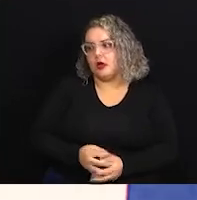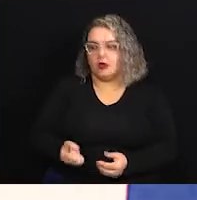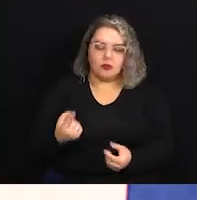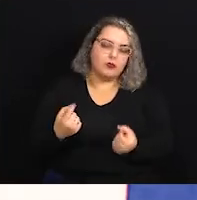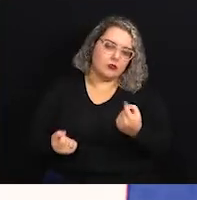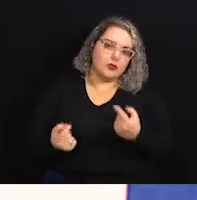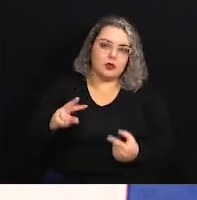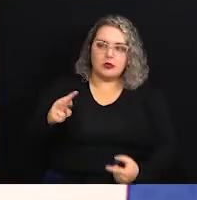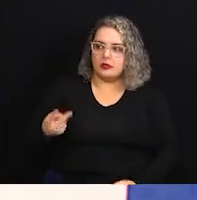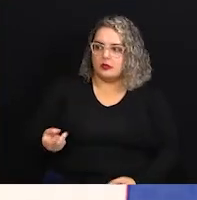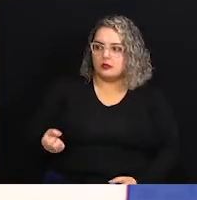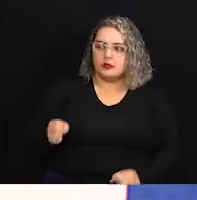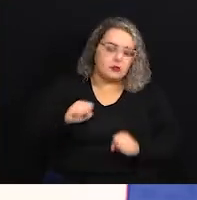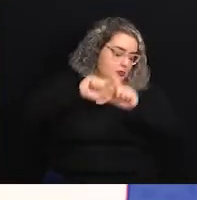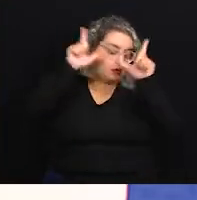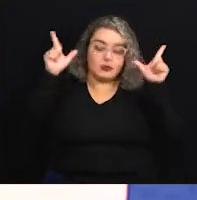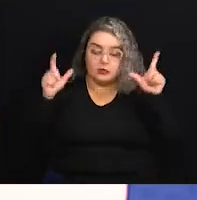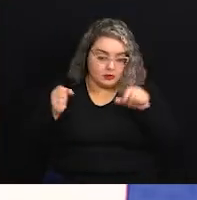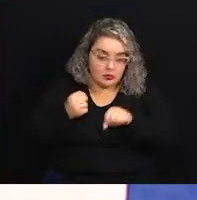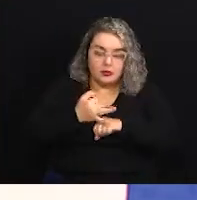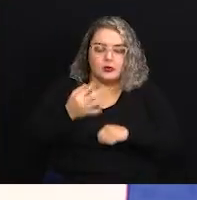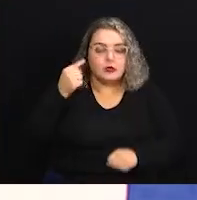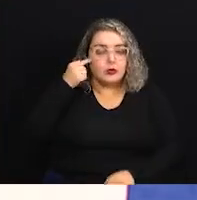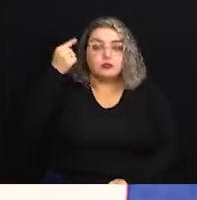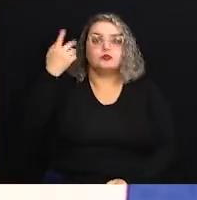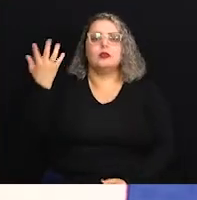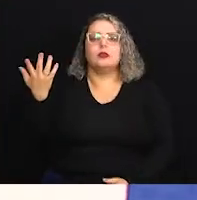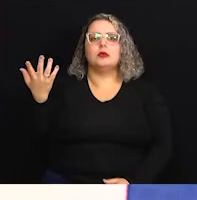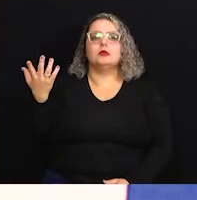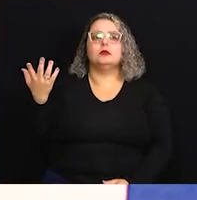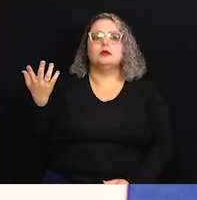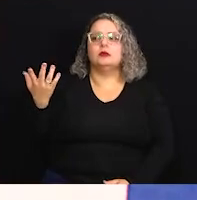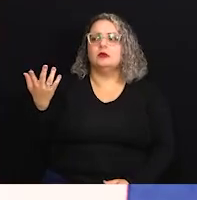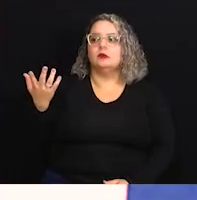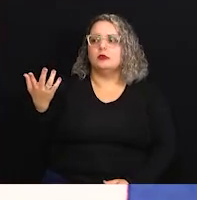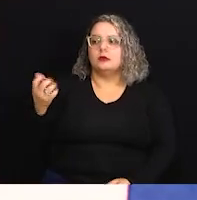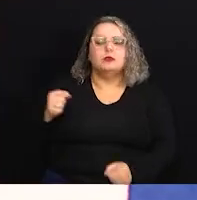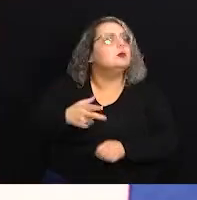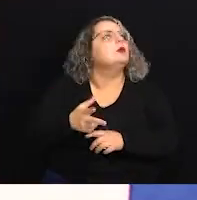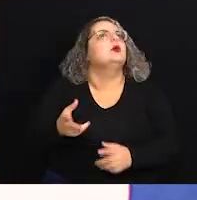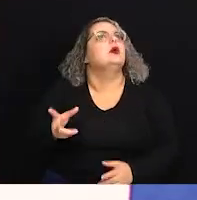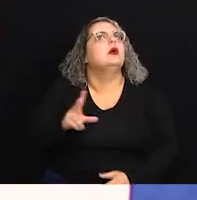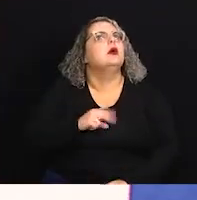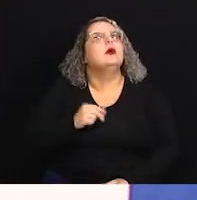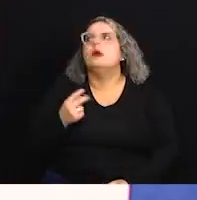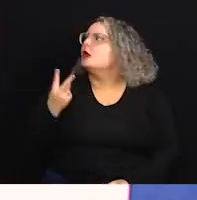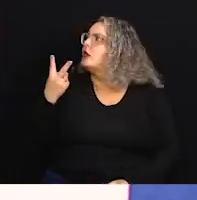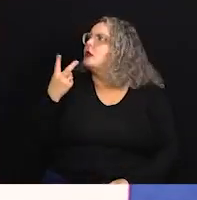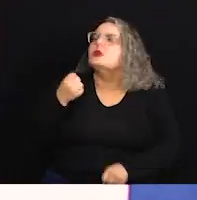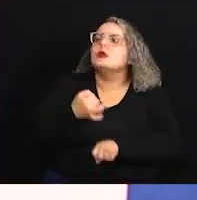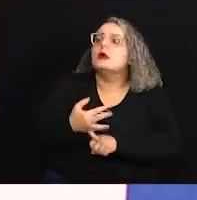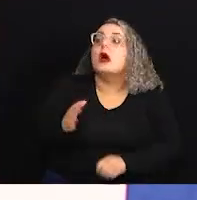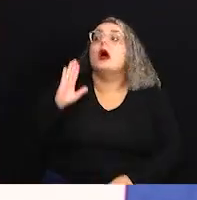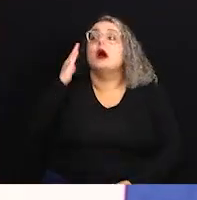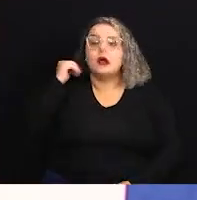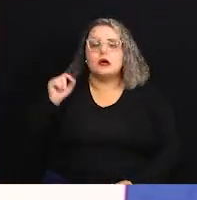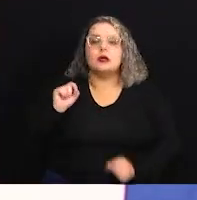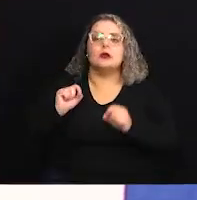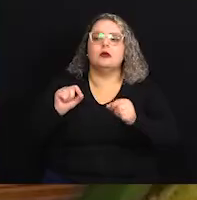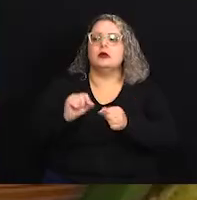Algumas vezes eu já acordei no meio da madrugada com alguma ideia. Assim, acordo no meio da madrugada, levanta, 2 horas da manhã, falo: nossa, já sei o que